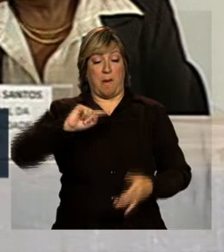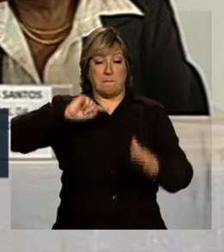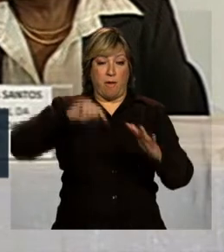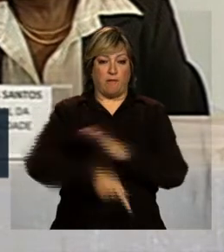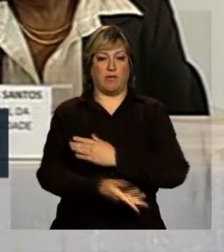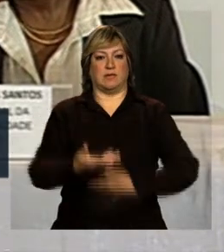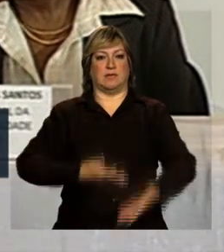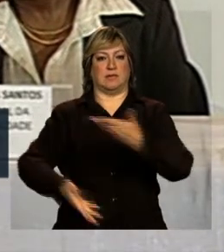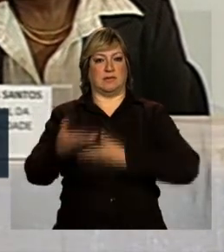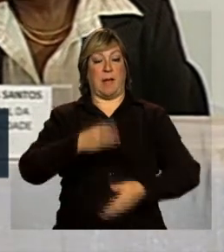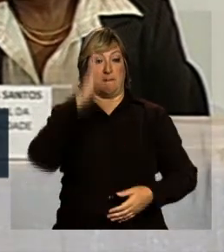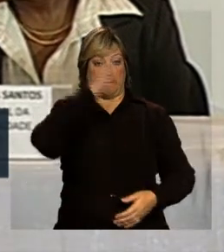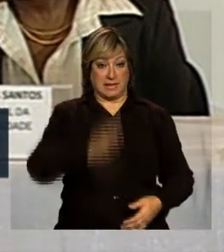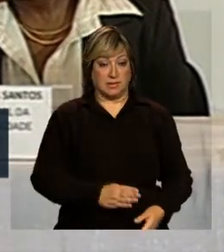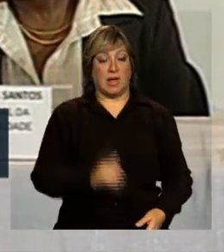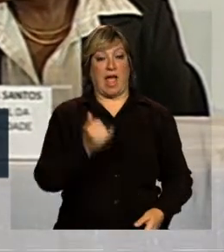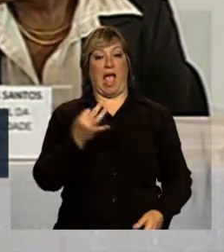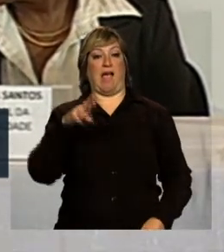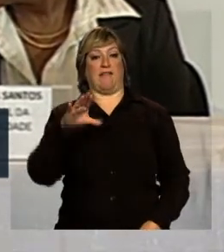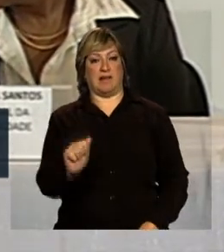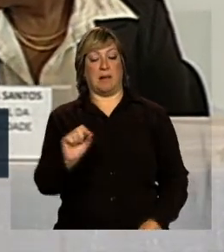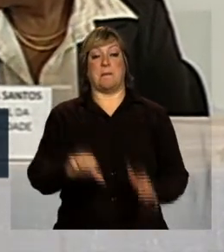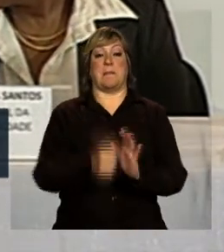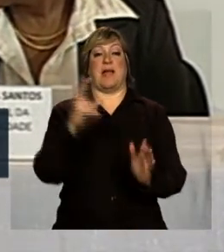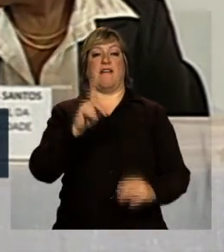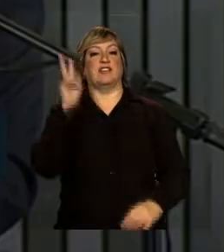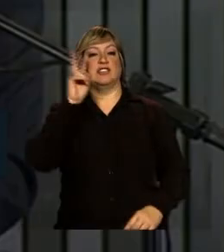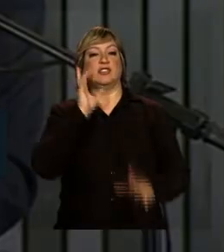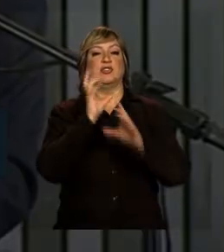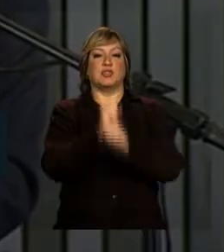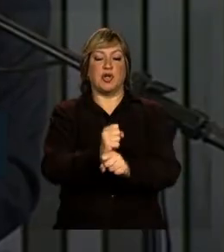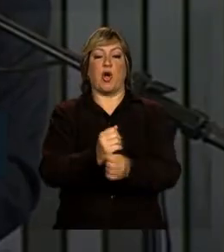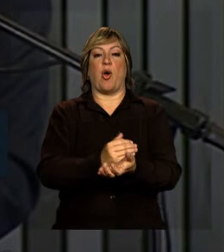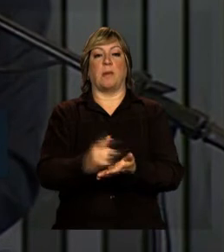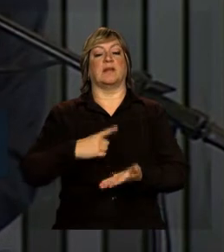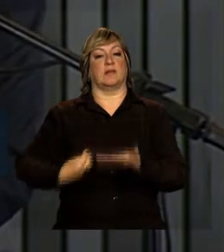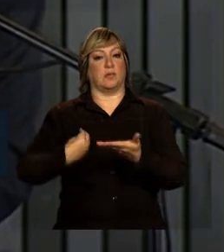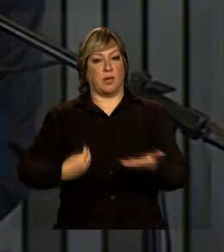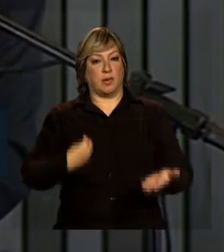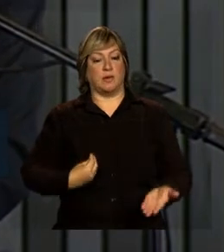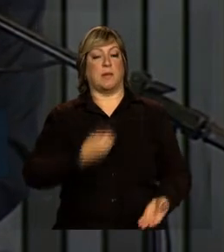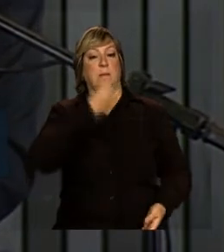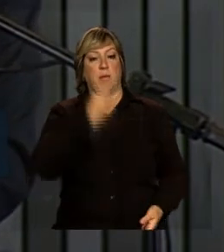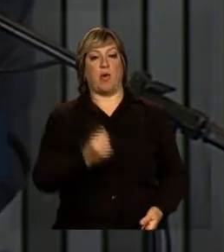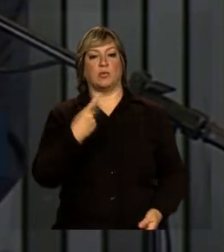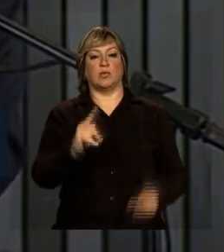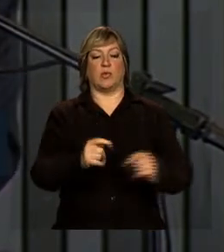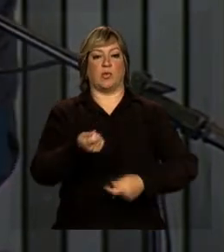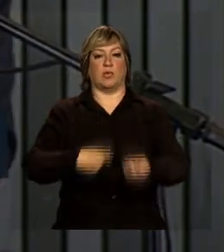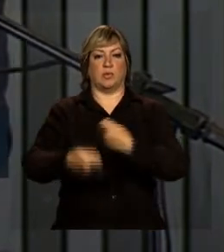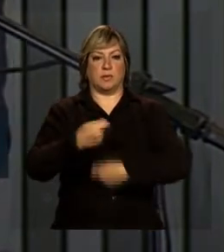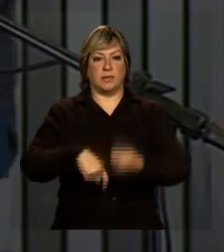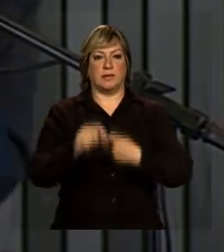relações. Brasil e África, pela primeira vez na história, passam por momentos positivos em suas